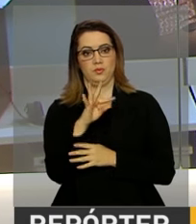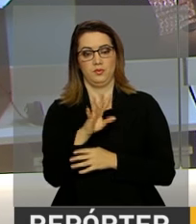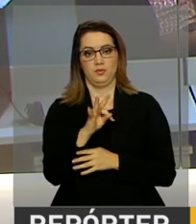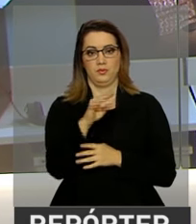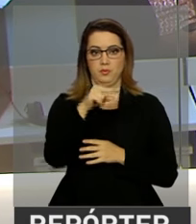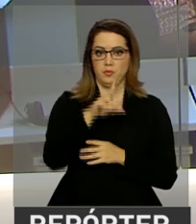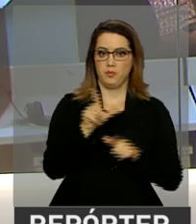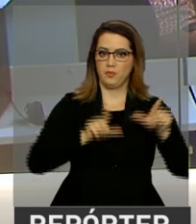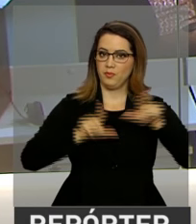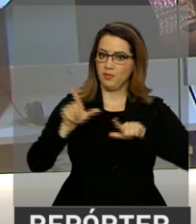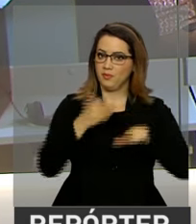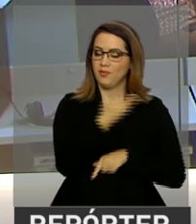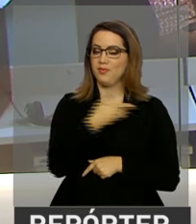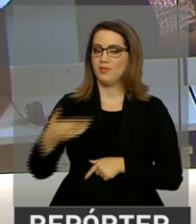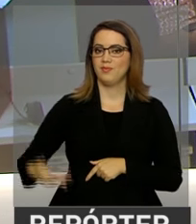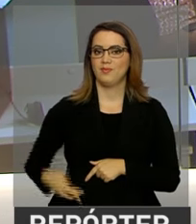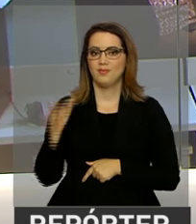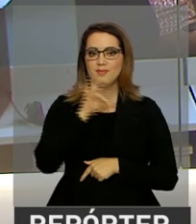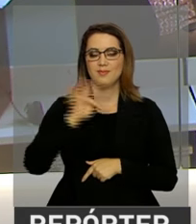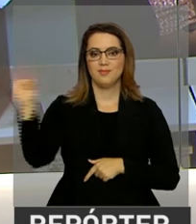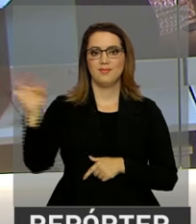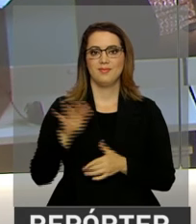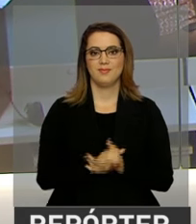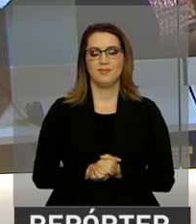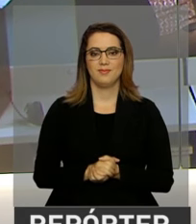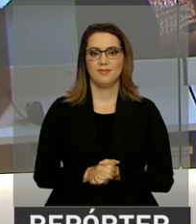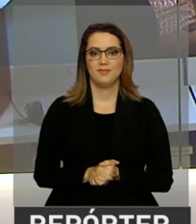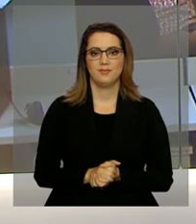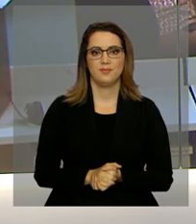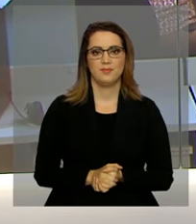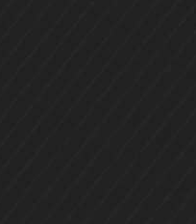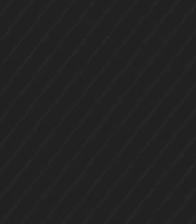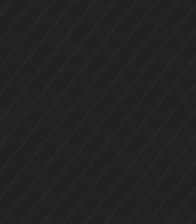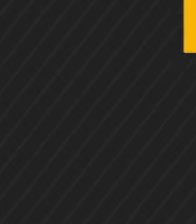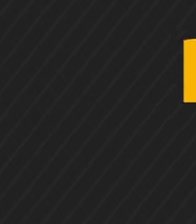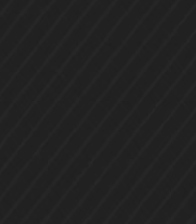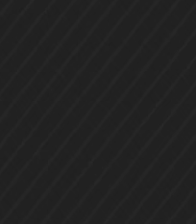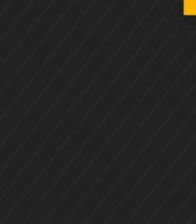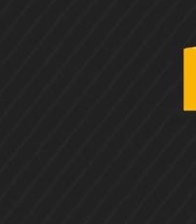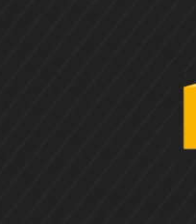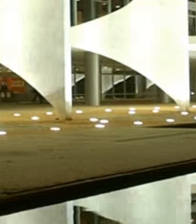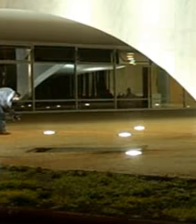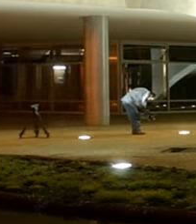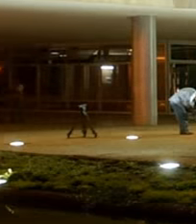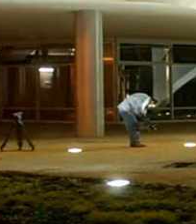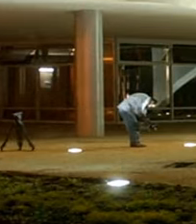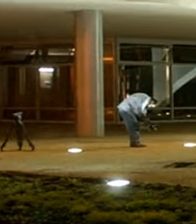gente aqui na NBR, a TV do Governo Federal. We'll be right back.